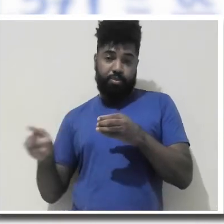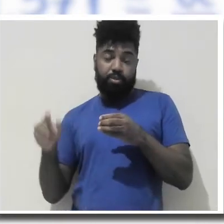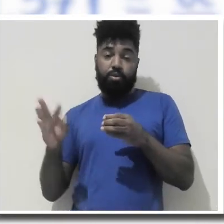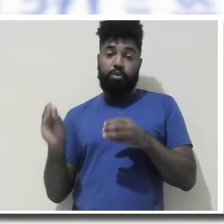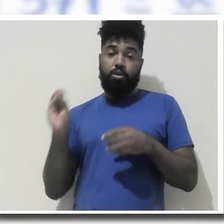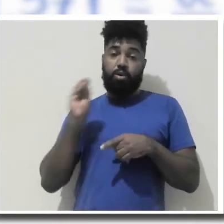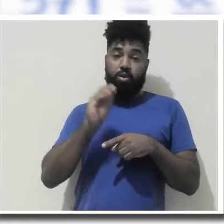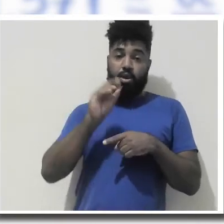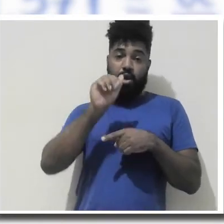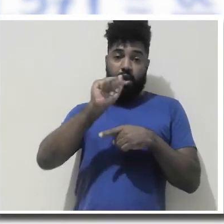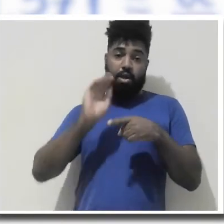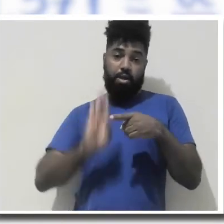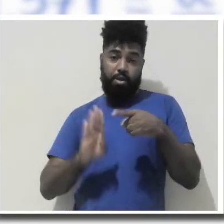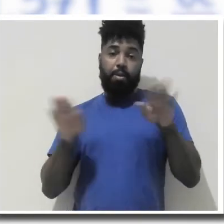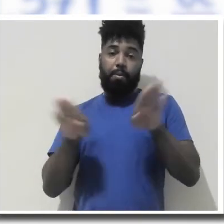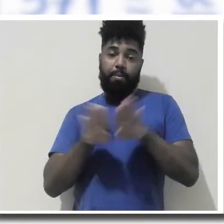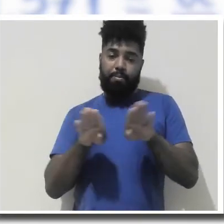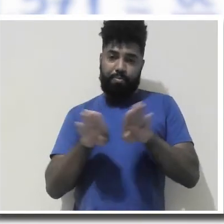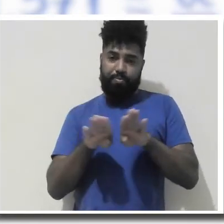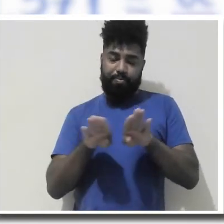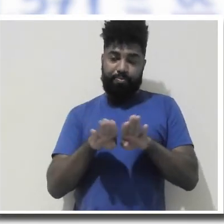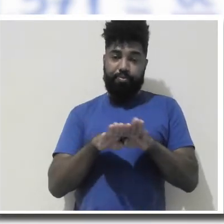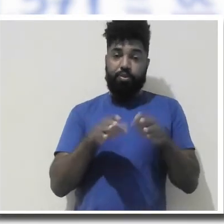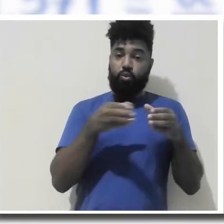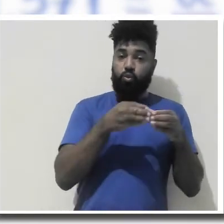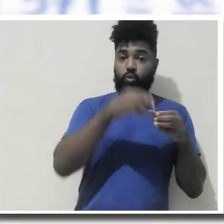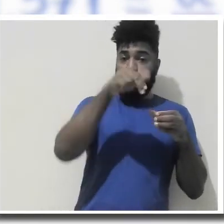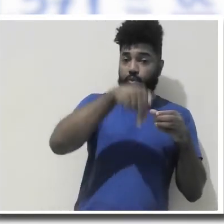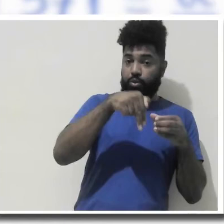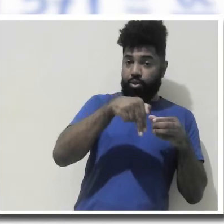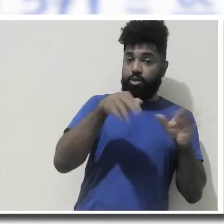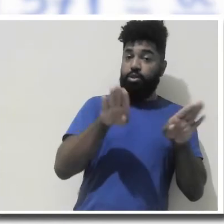B. E os naturais também.